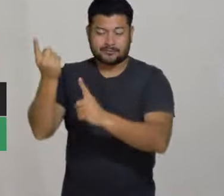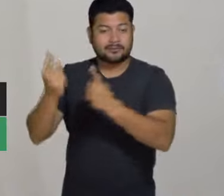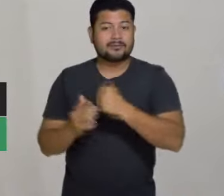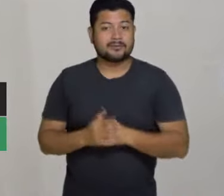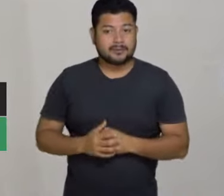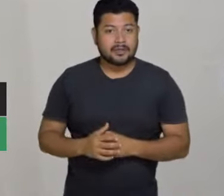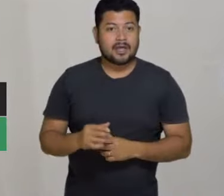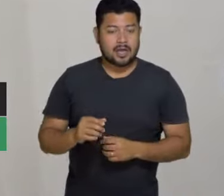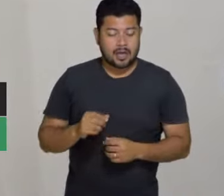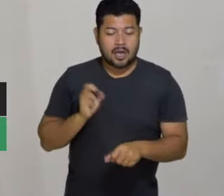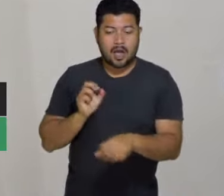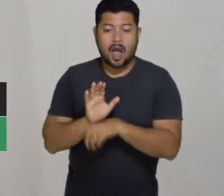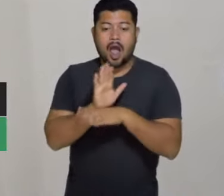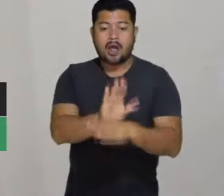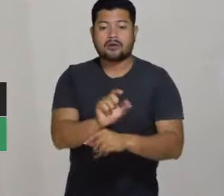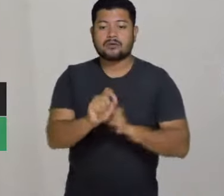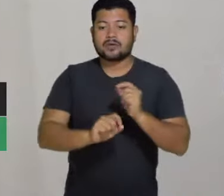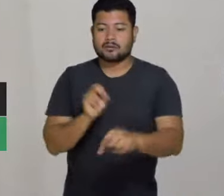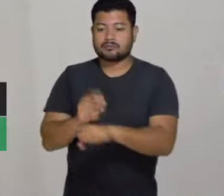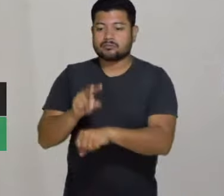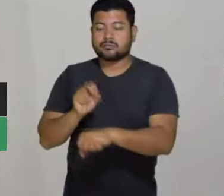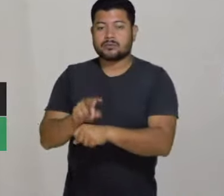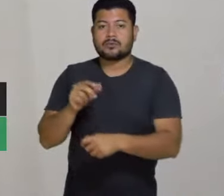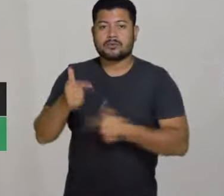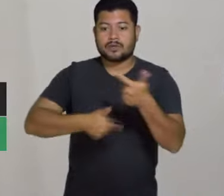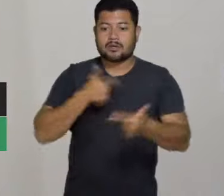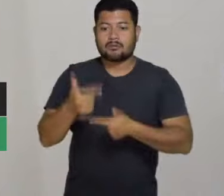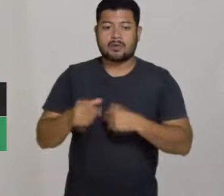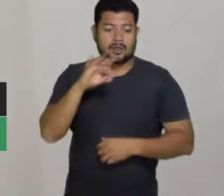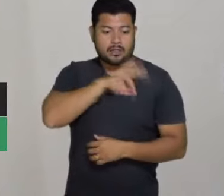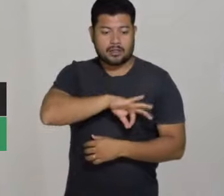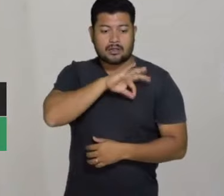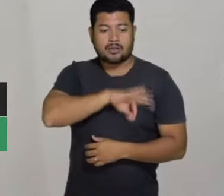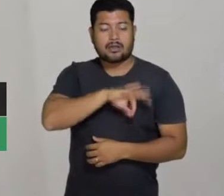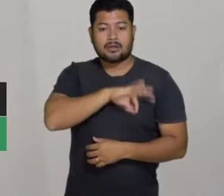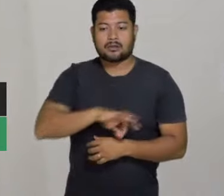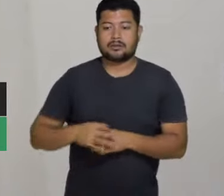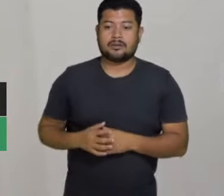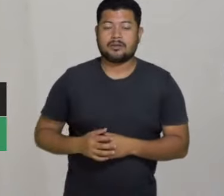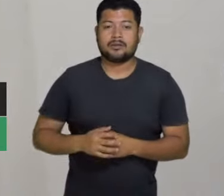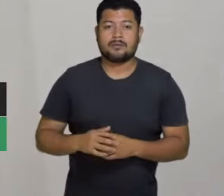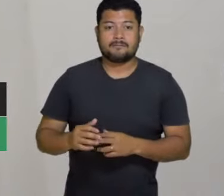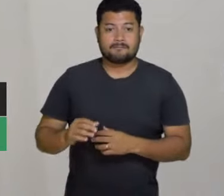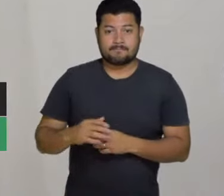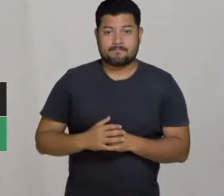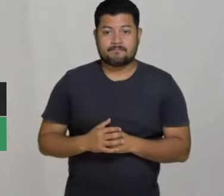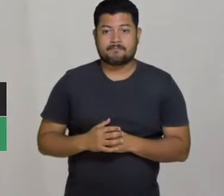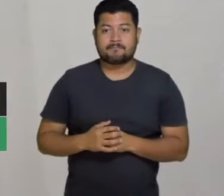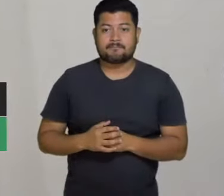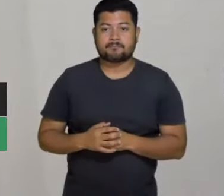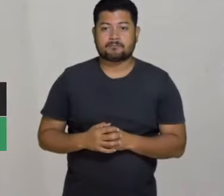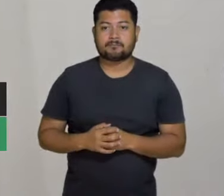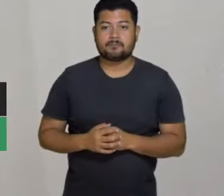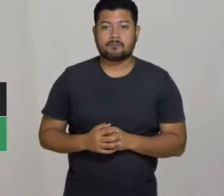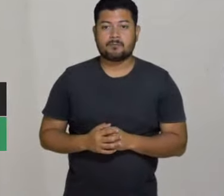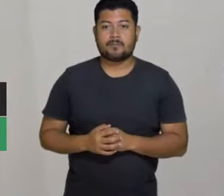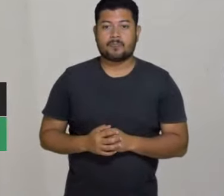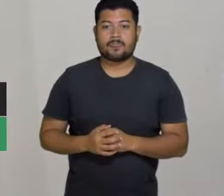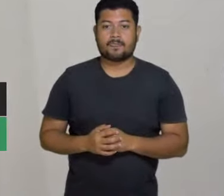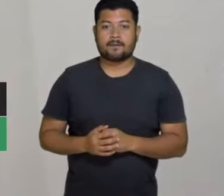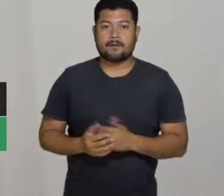cultural, comunitário e, principalmente, o desenvolvimento econômico que ali gera.